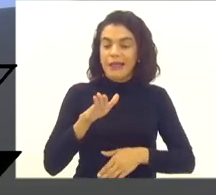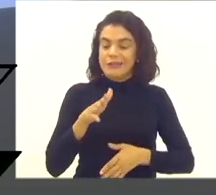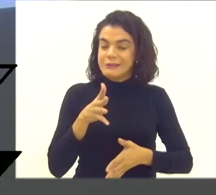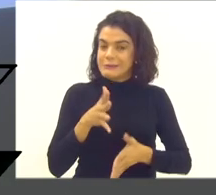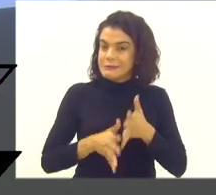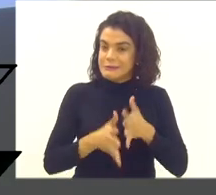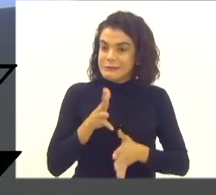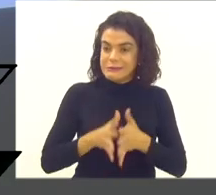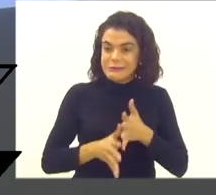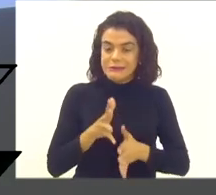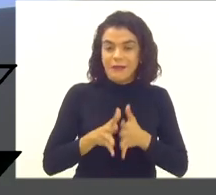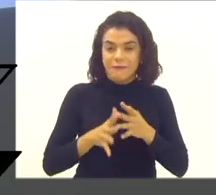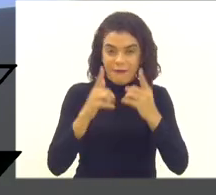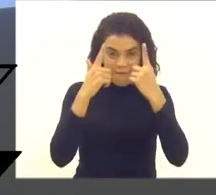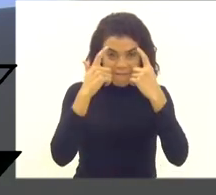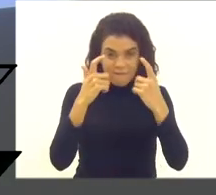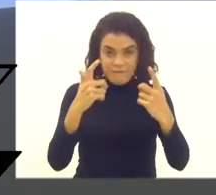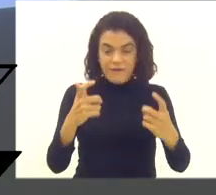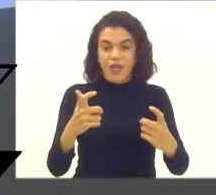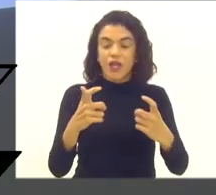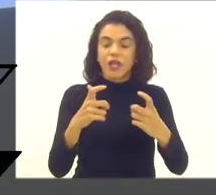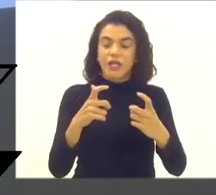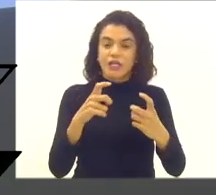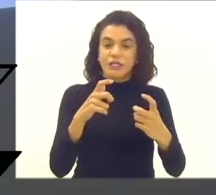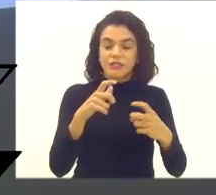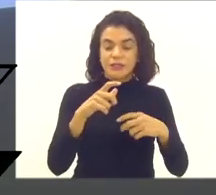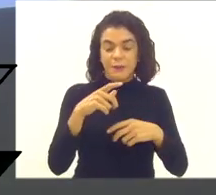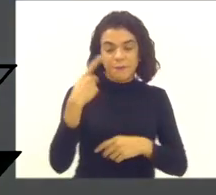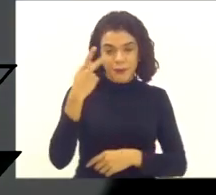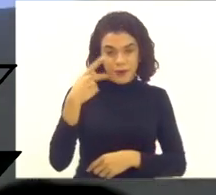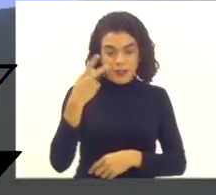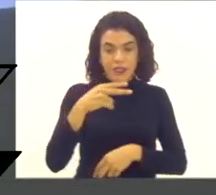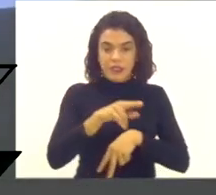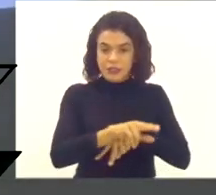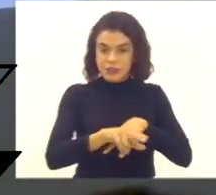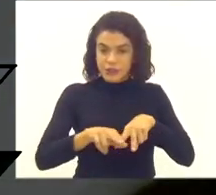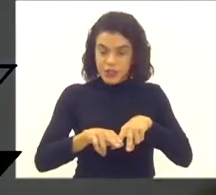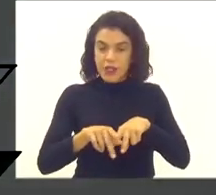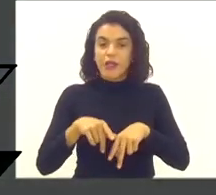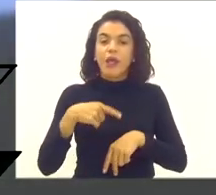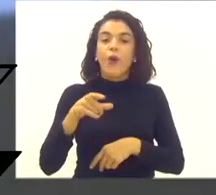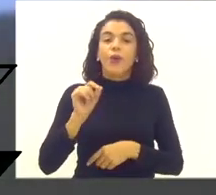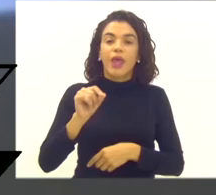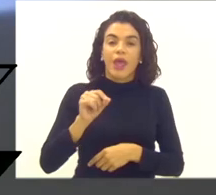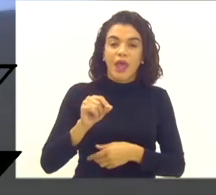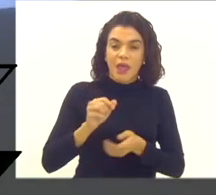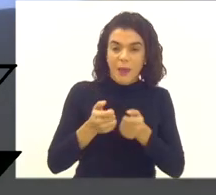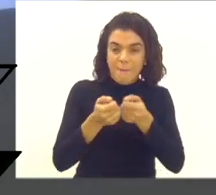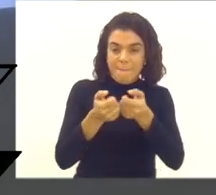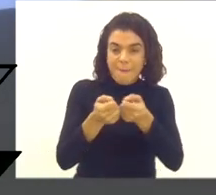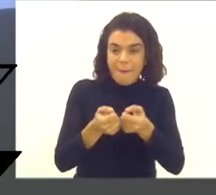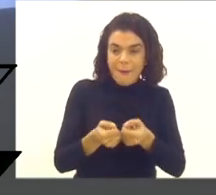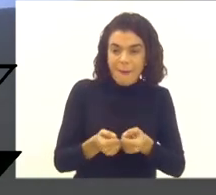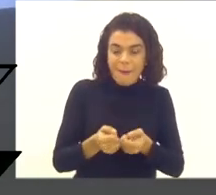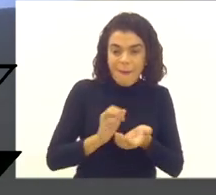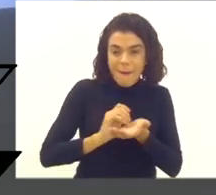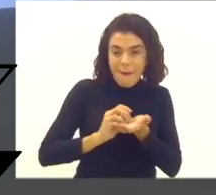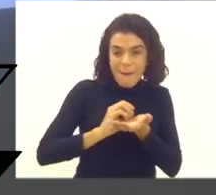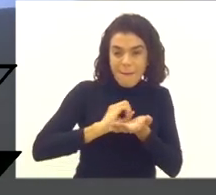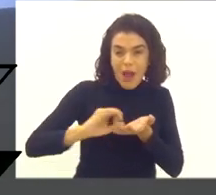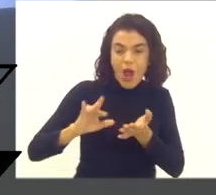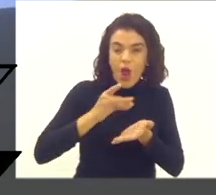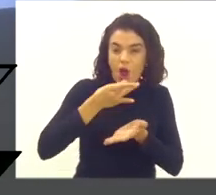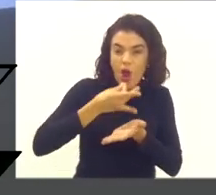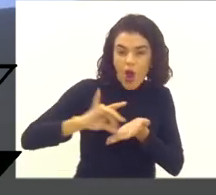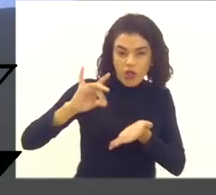para a questão da violência de política de gênero para as mulheres que é o discurso de ódio né um dele o primeiro deles é o discurso